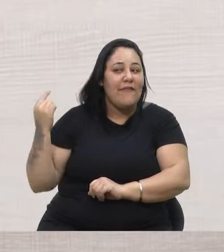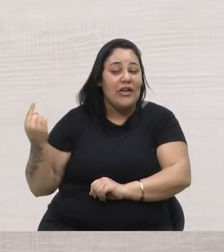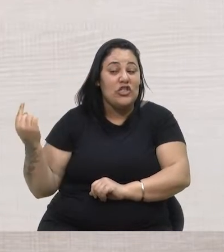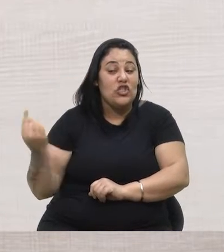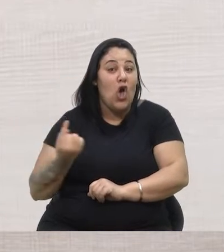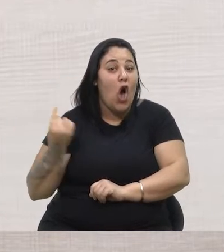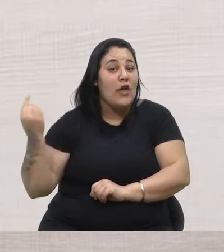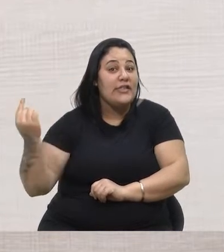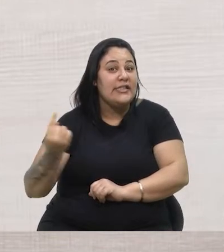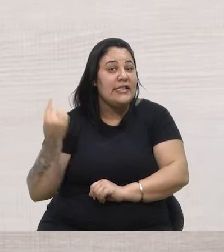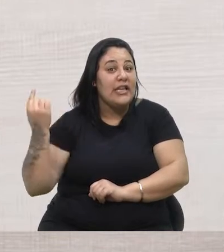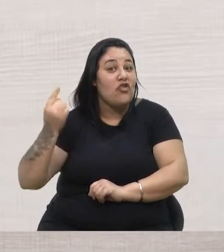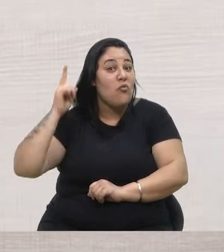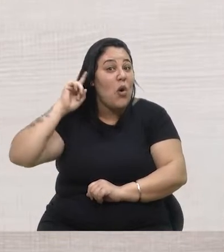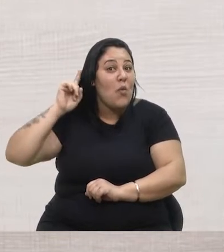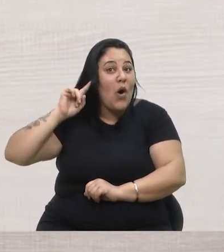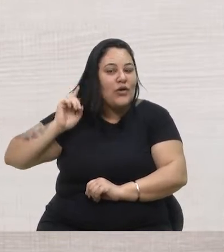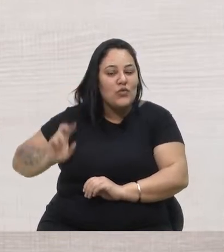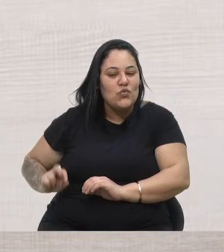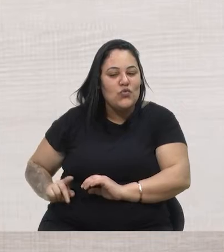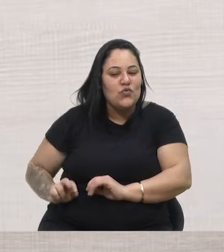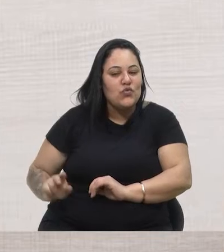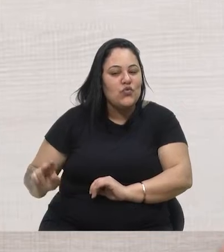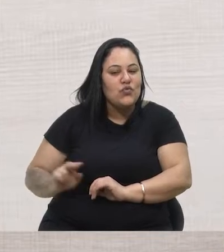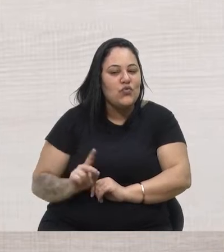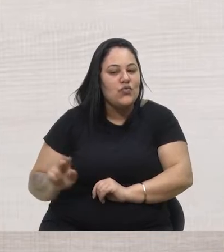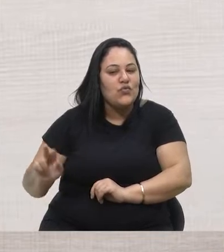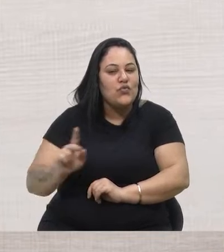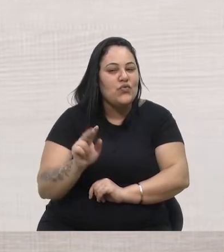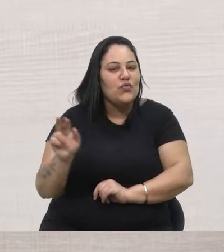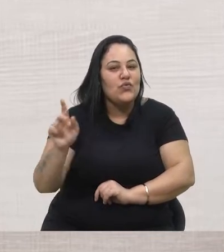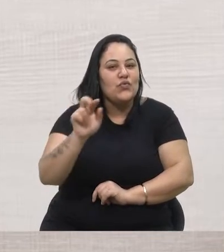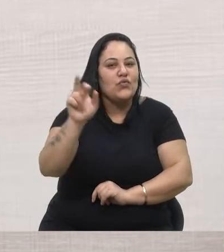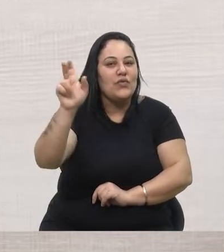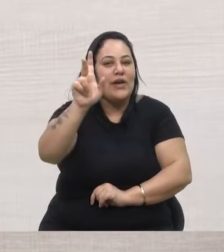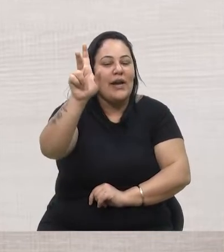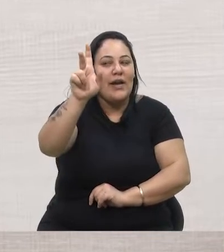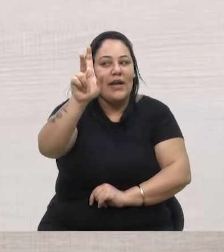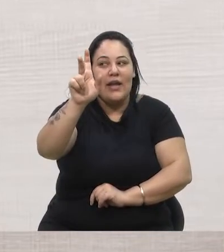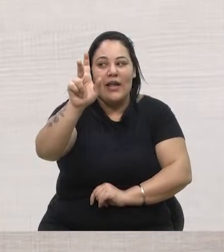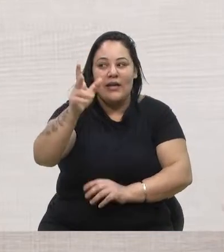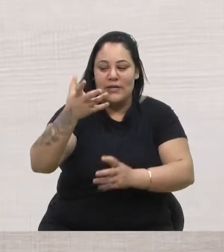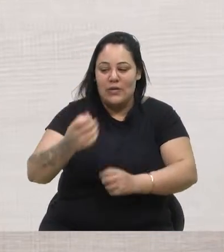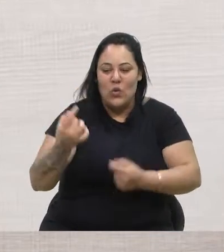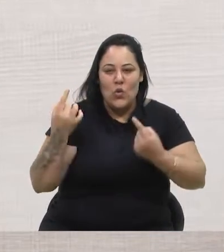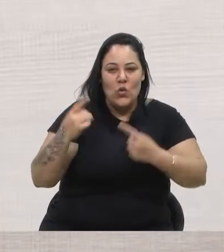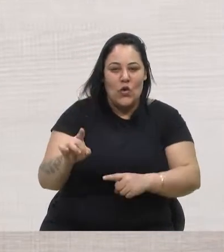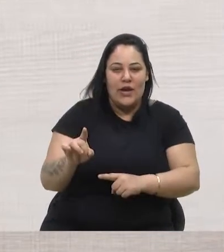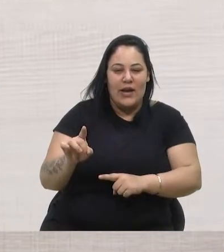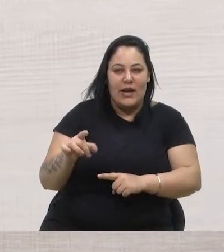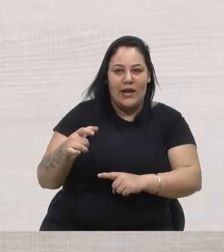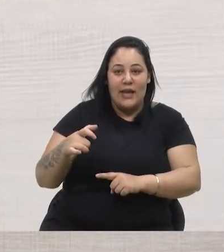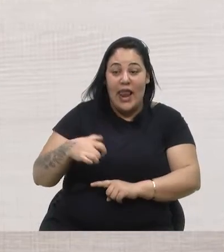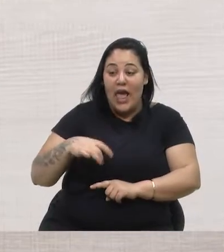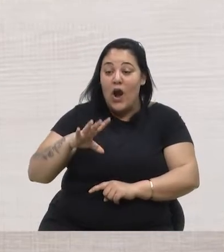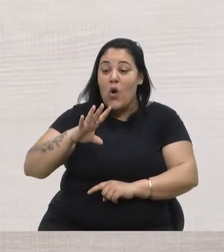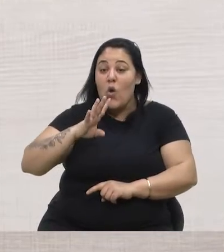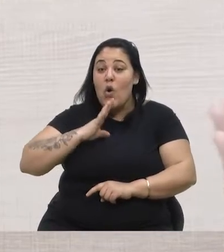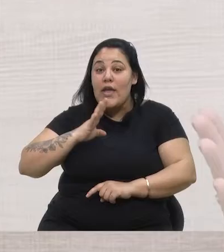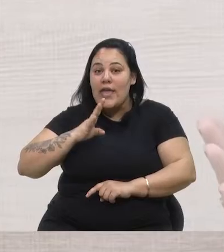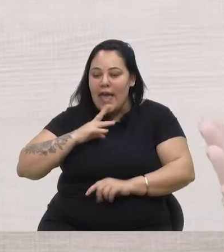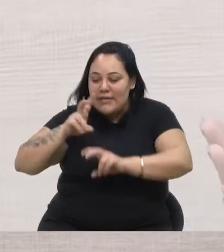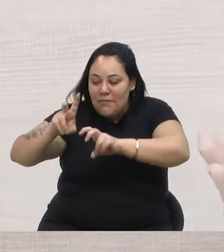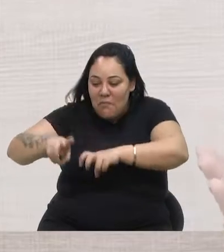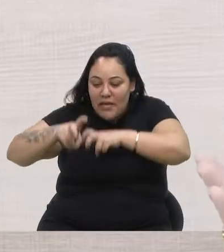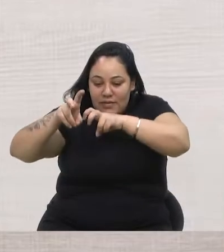propositalmente faz com que ela suba sozinha, né? Então a personagem, ela é uma menina e ela vai cumprindo esses desafios. E ela passa